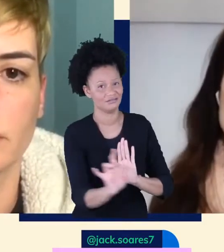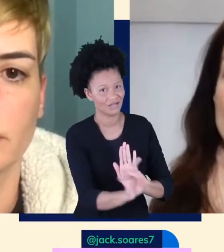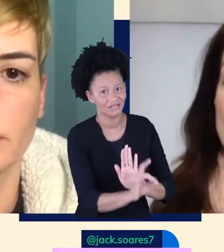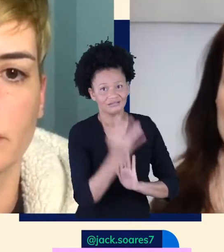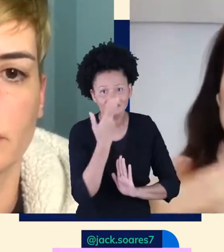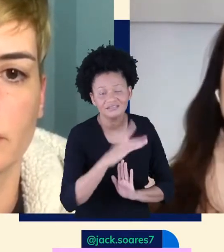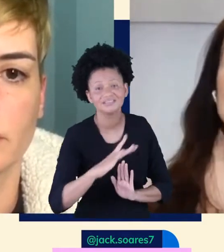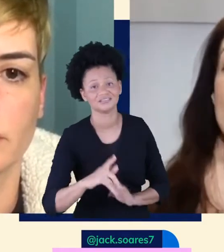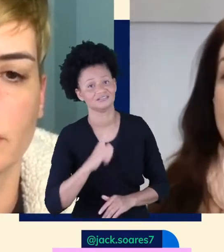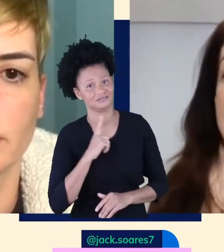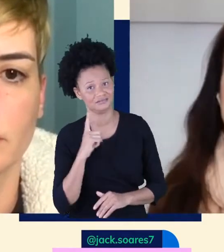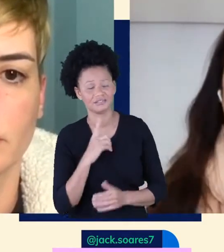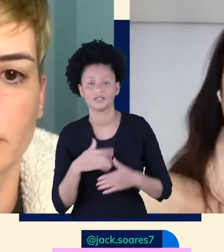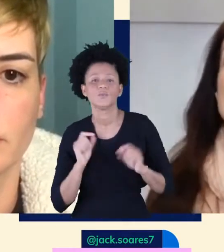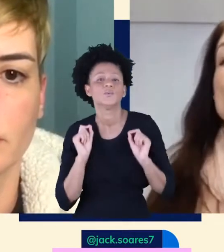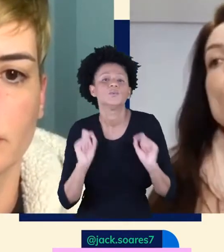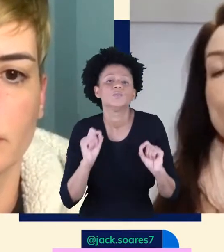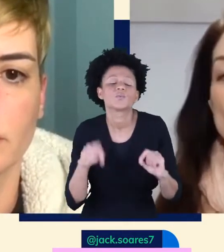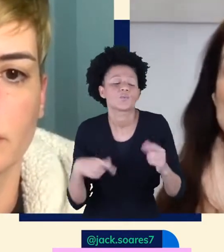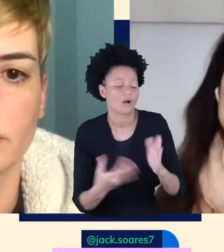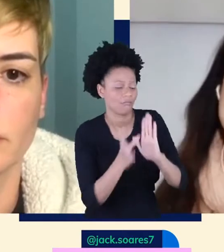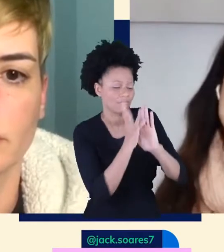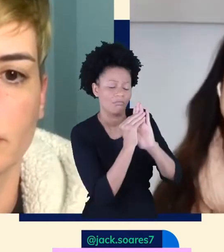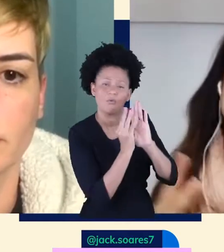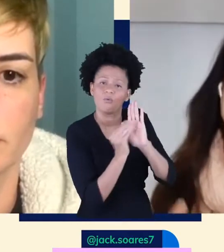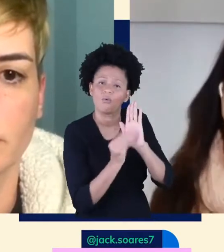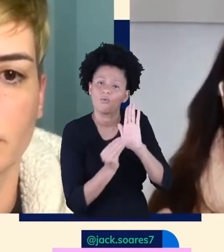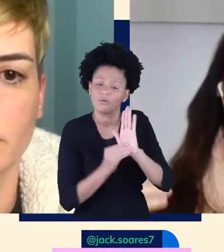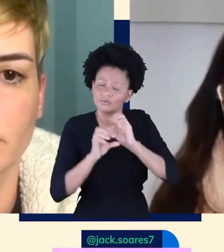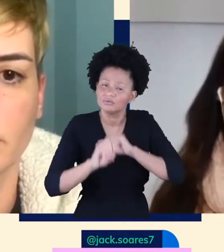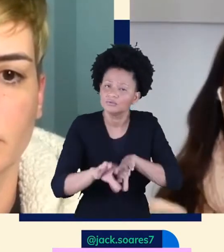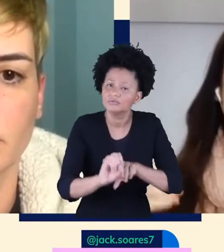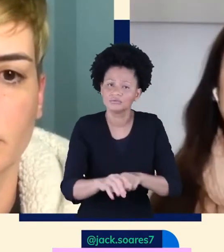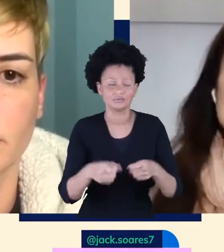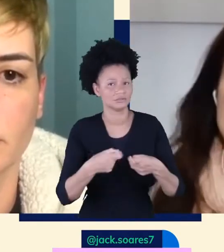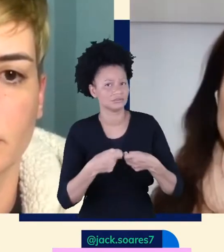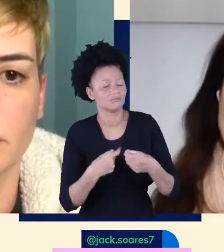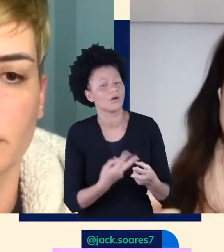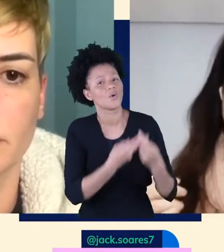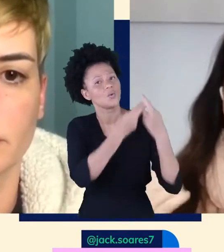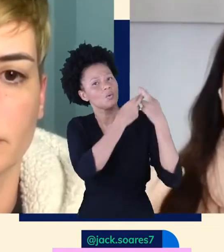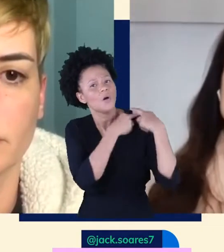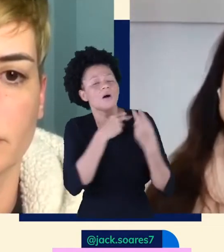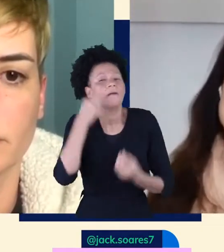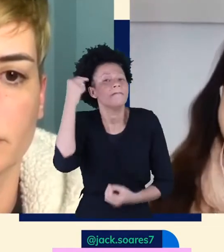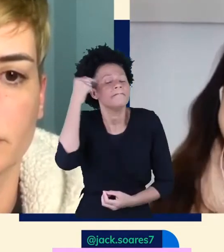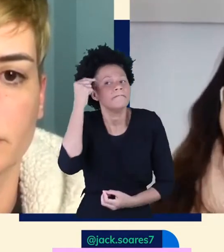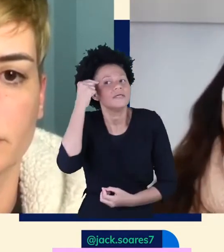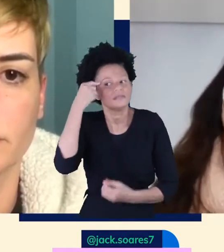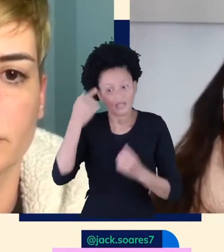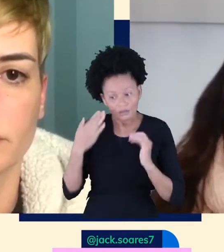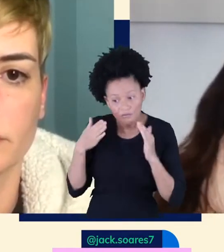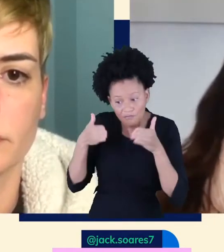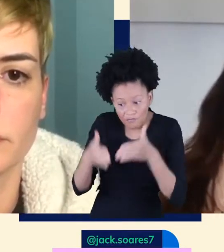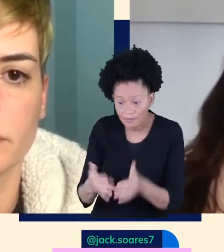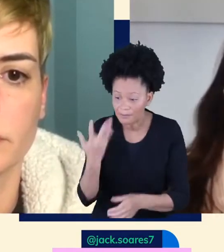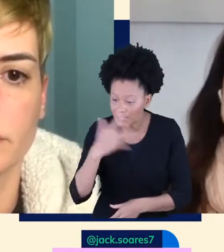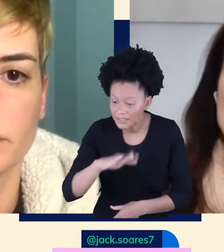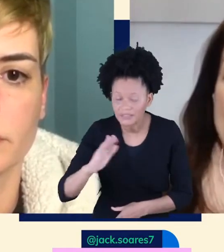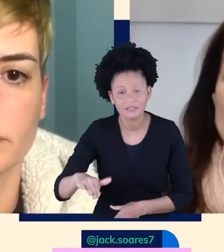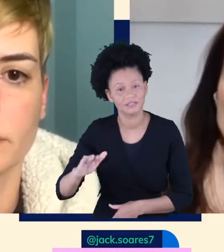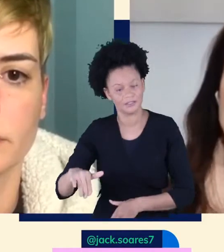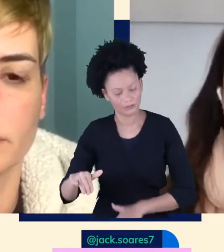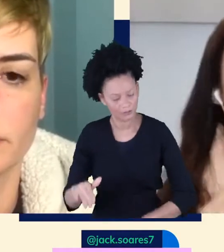saber sobre isso. Então, o que é? Quais são os conteúdos dessa educação sexual responsável e pensada para que a criança